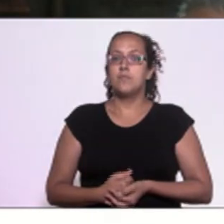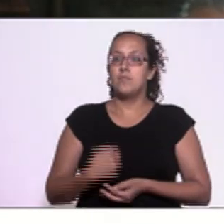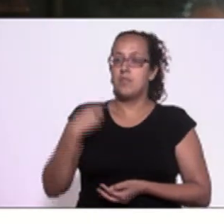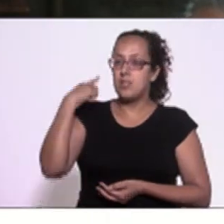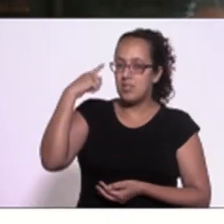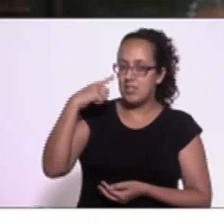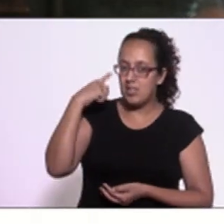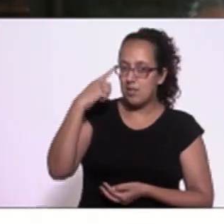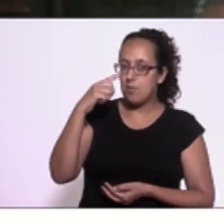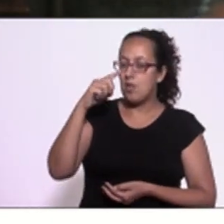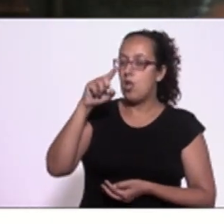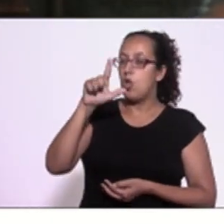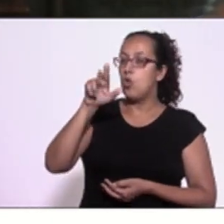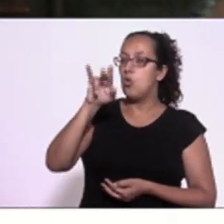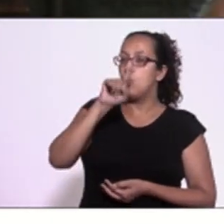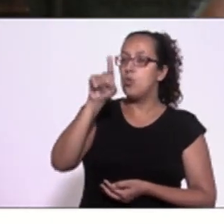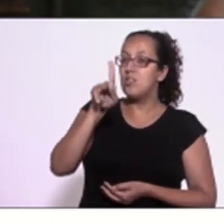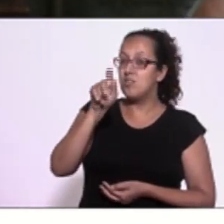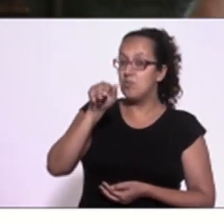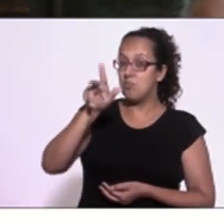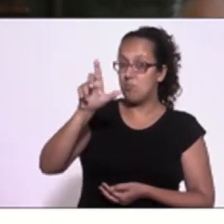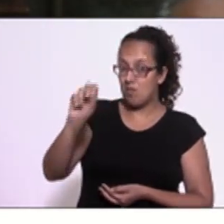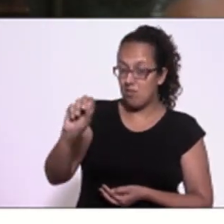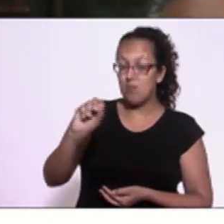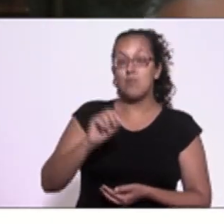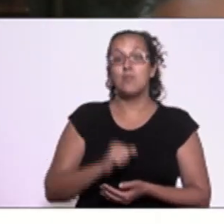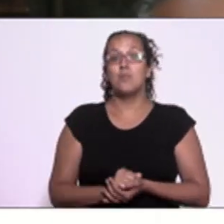deputado Luiz Paulo,